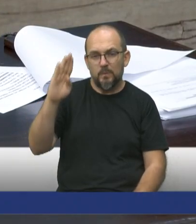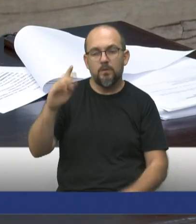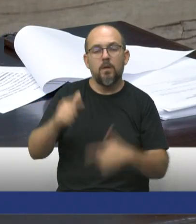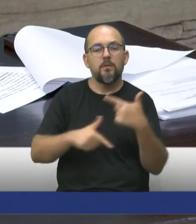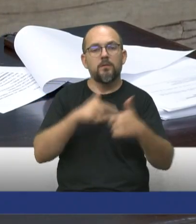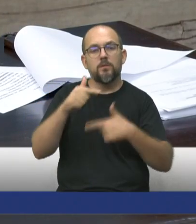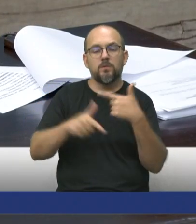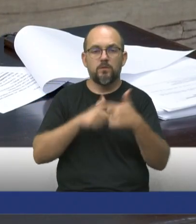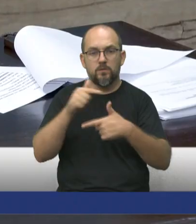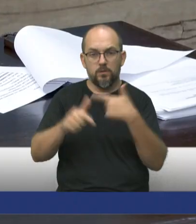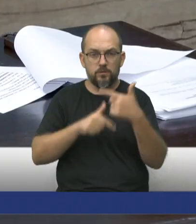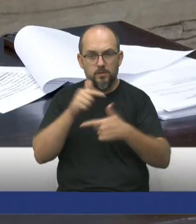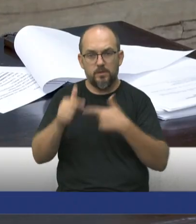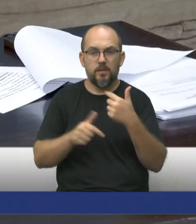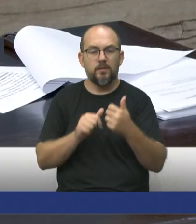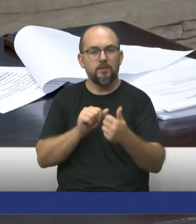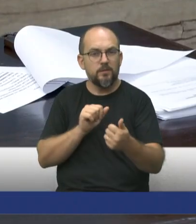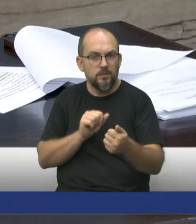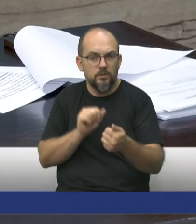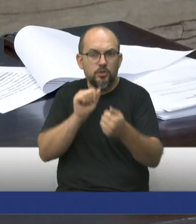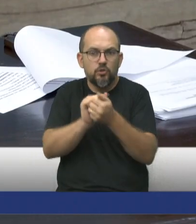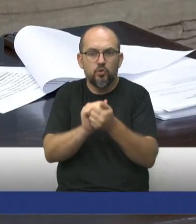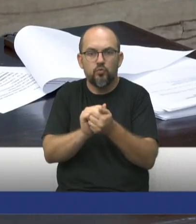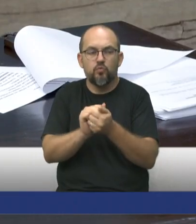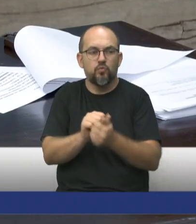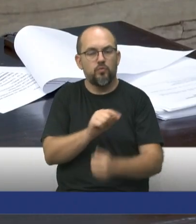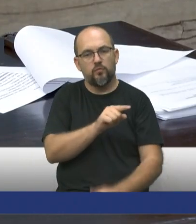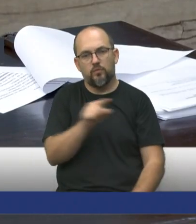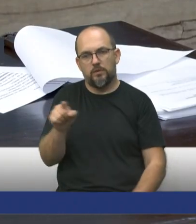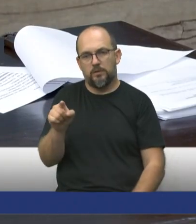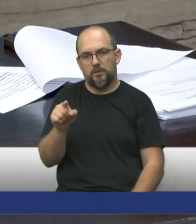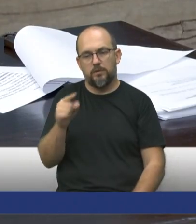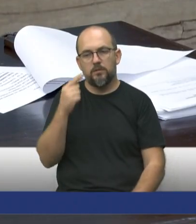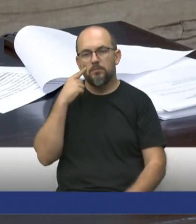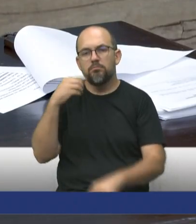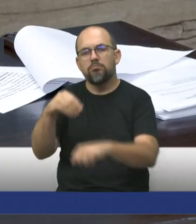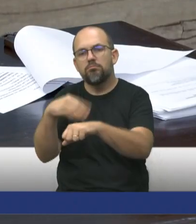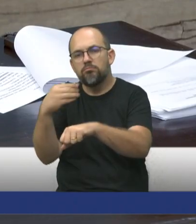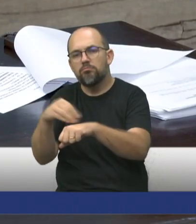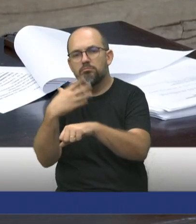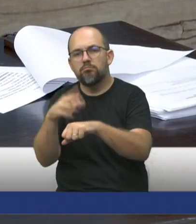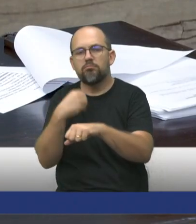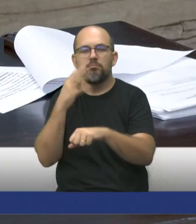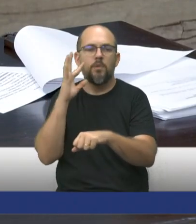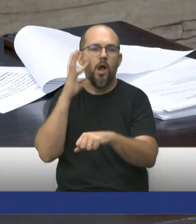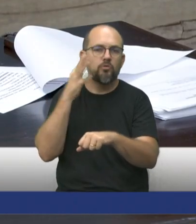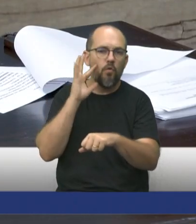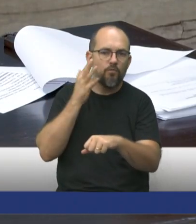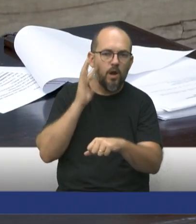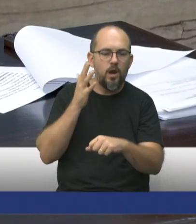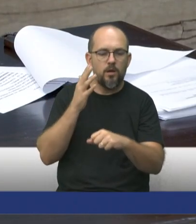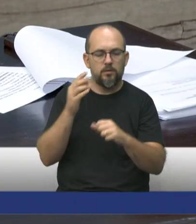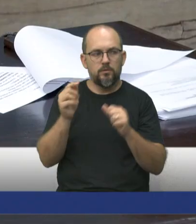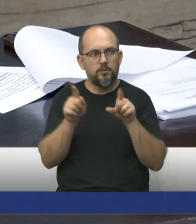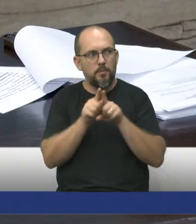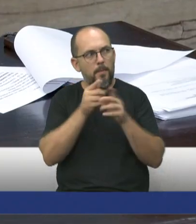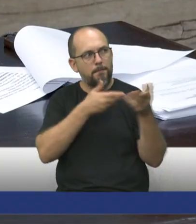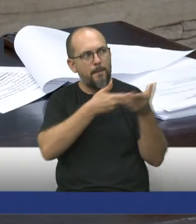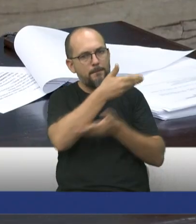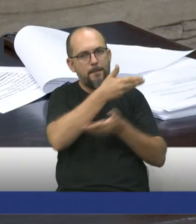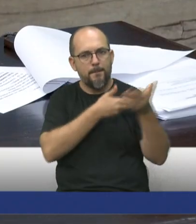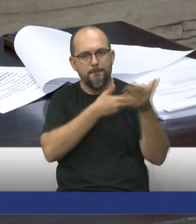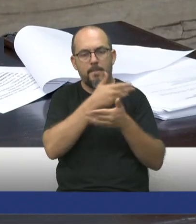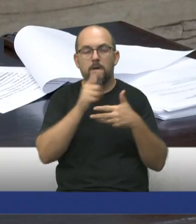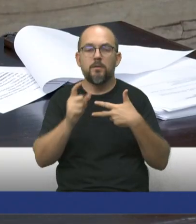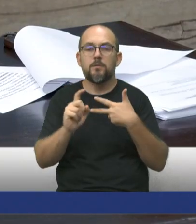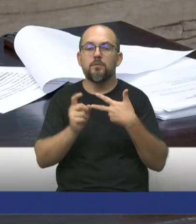vocês, ouvindo e buscando soluções, estreitando o relacionamento com o Poder Executivo para que a gente